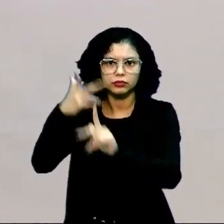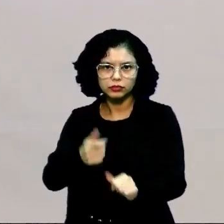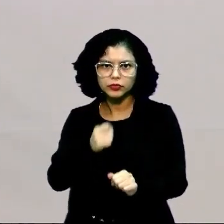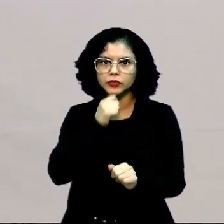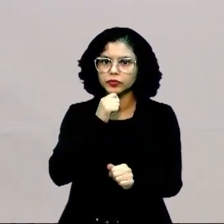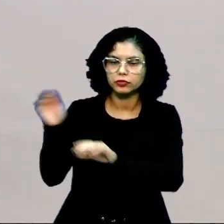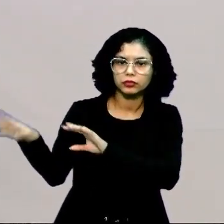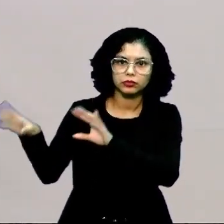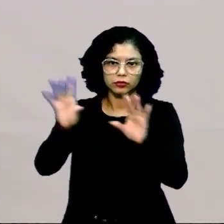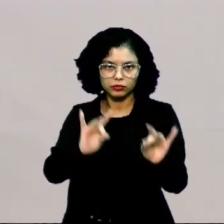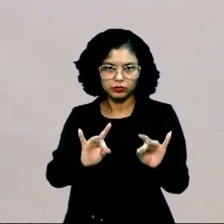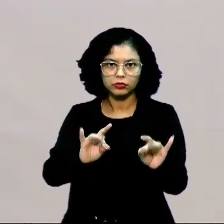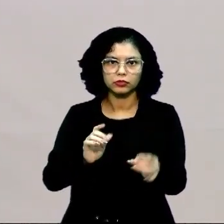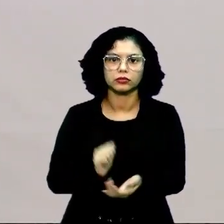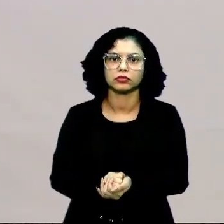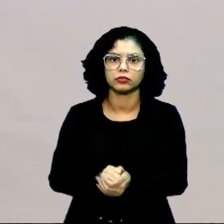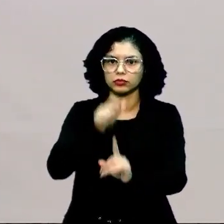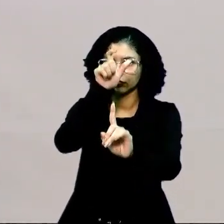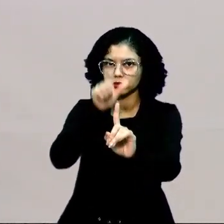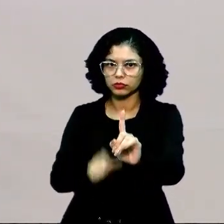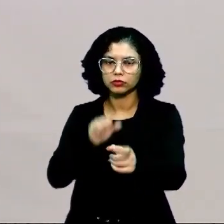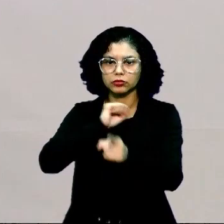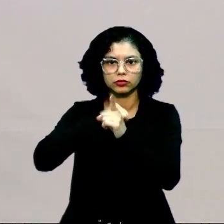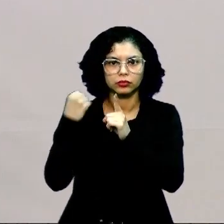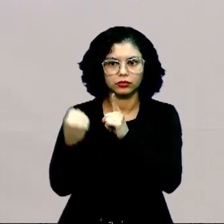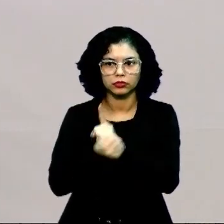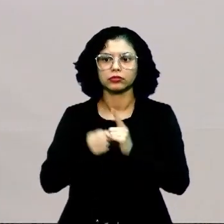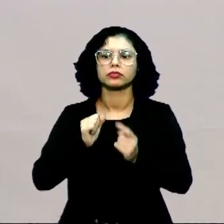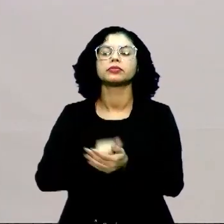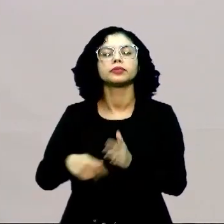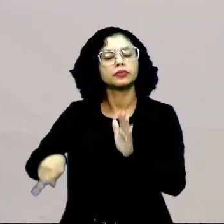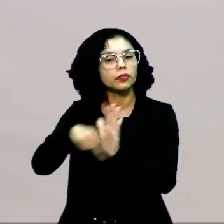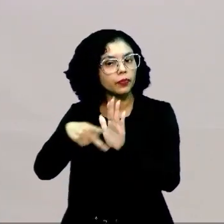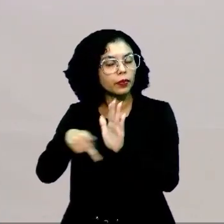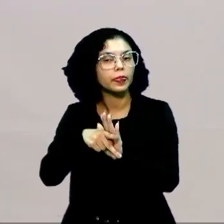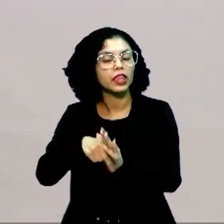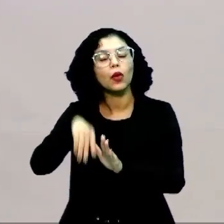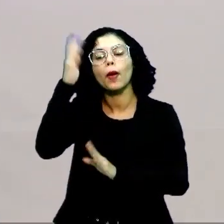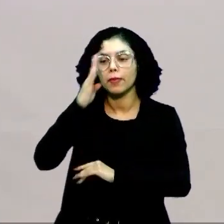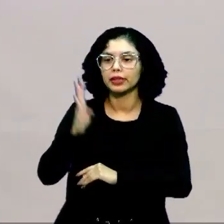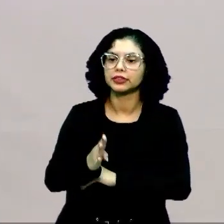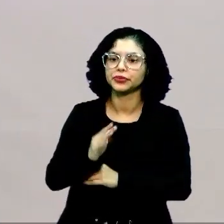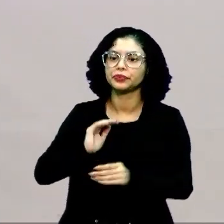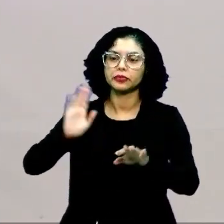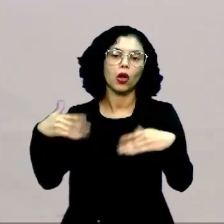ele trouxe as referências sociais dele para o Brasil.